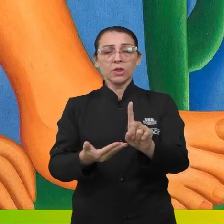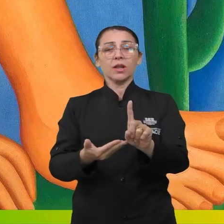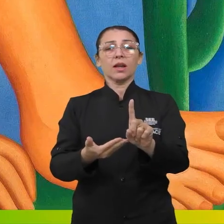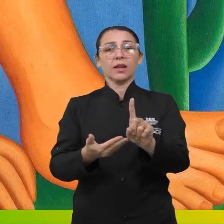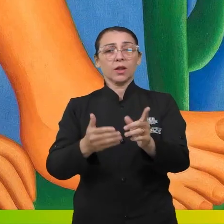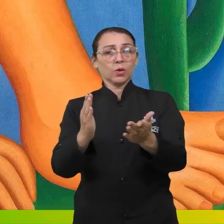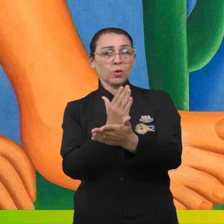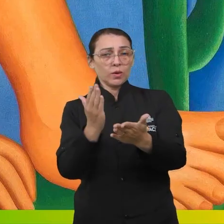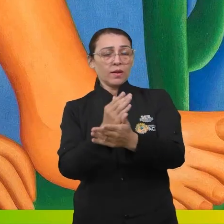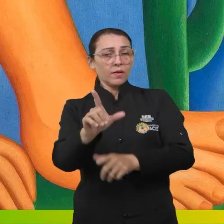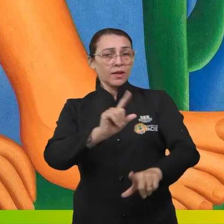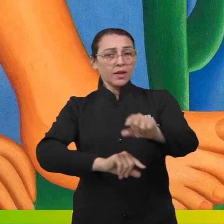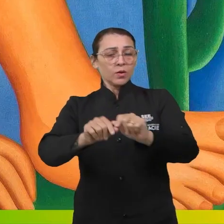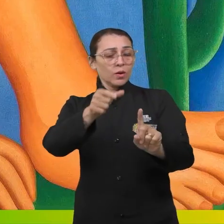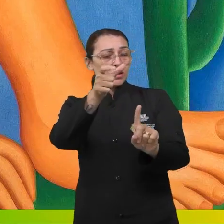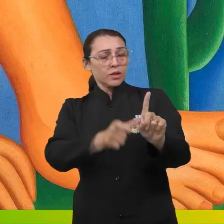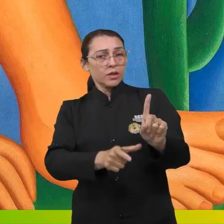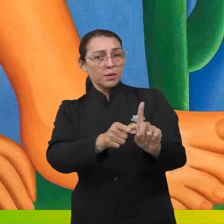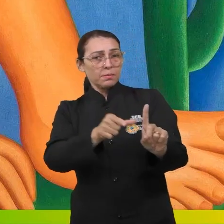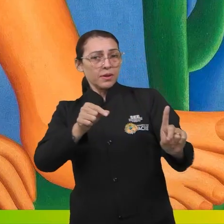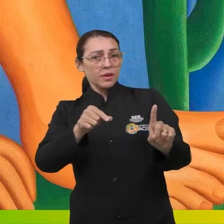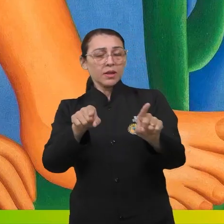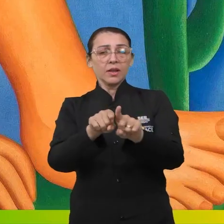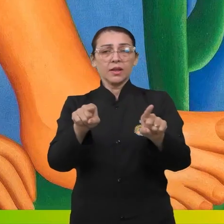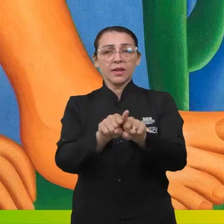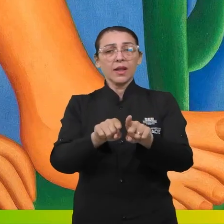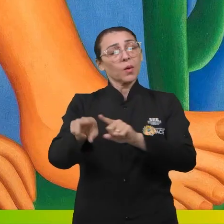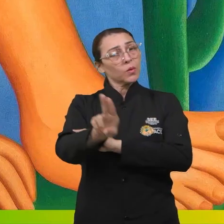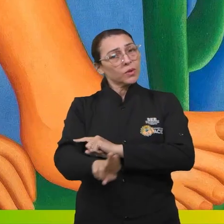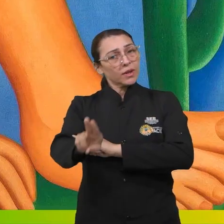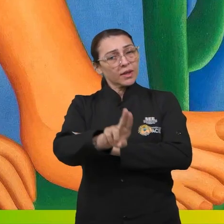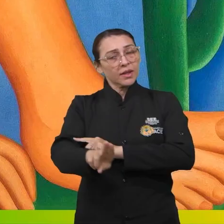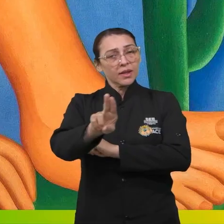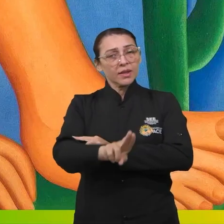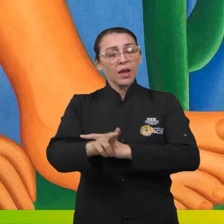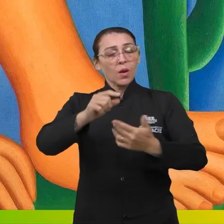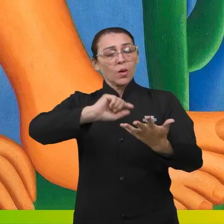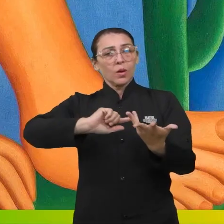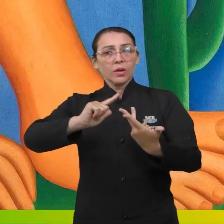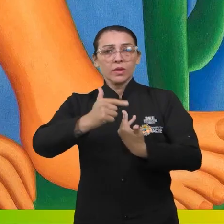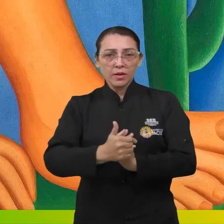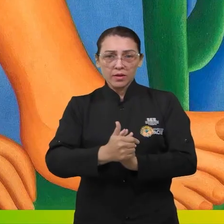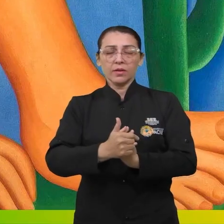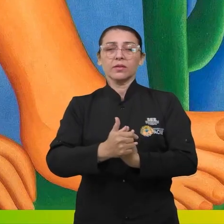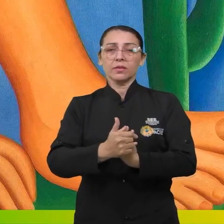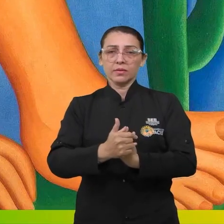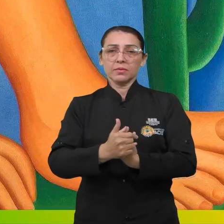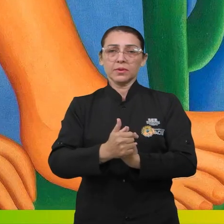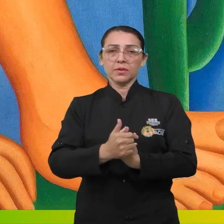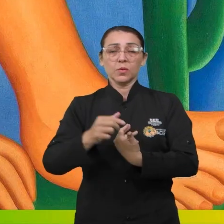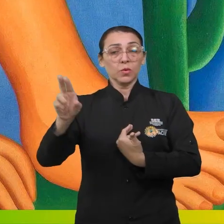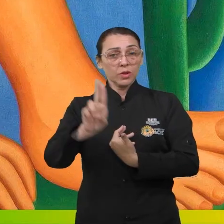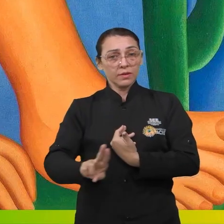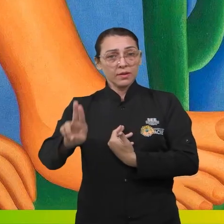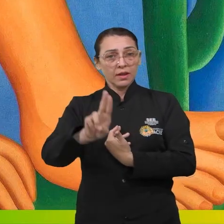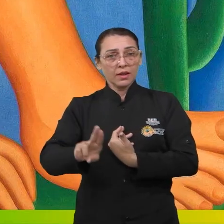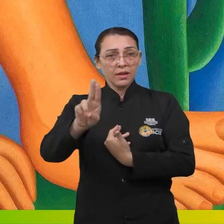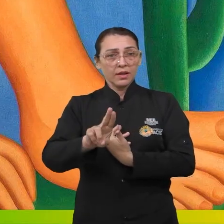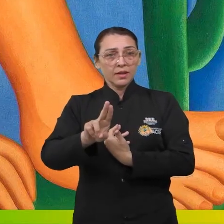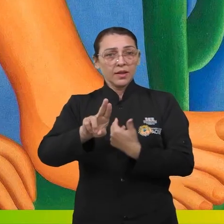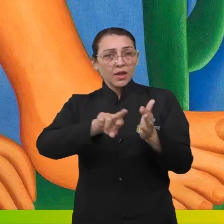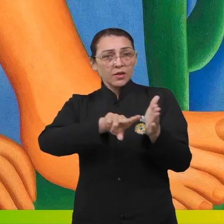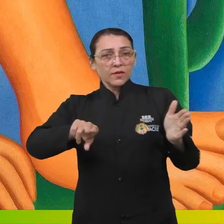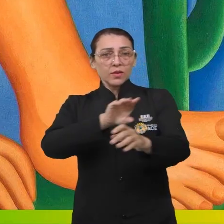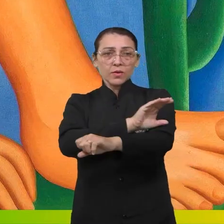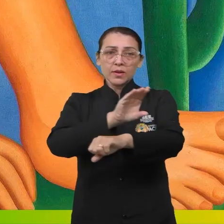obras, da escolha de personagens ou da utilização de elementos simbólicos. A